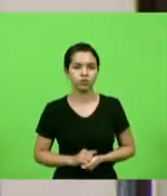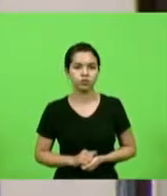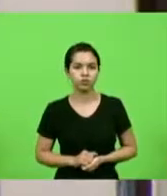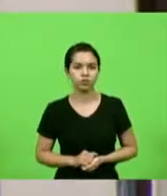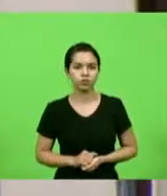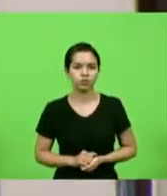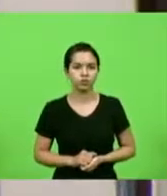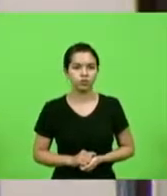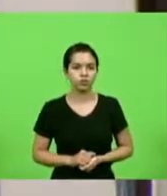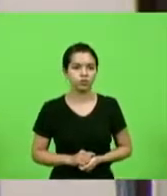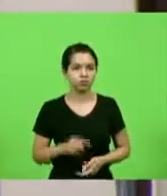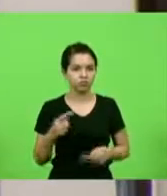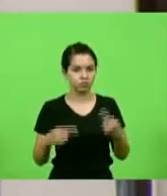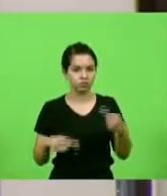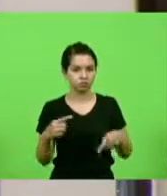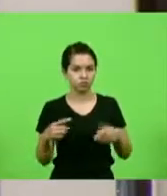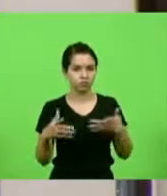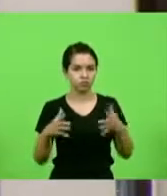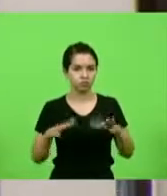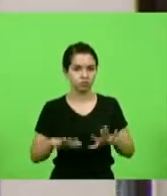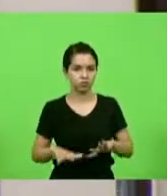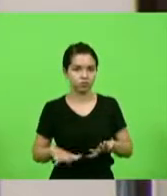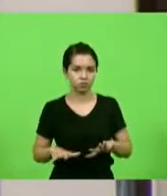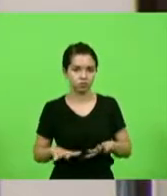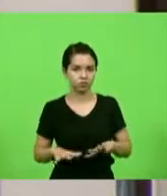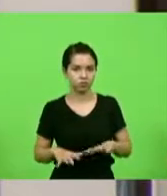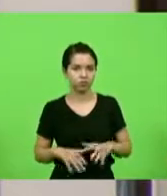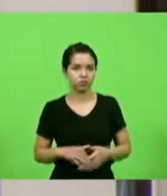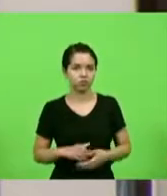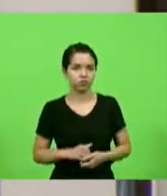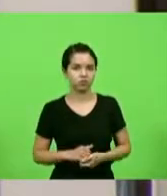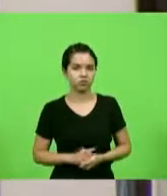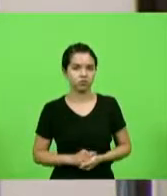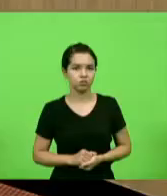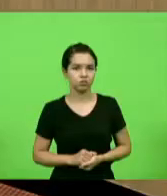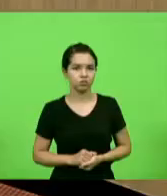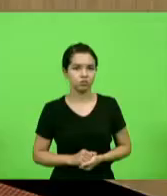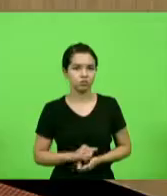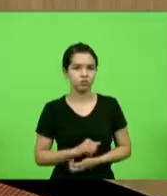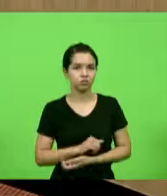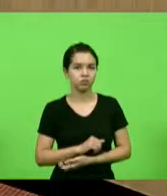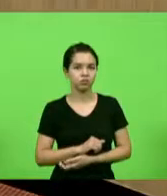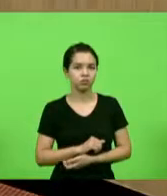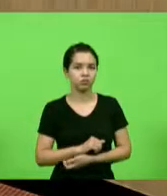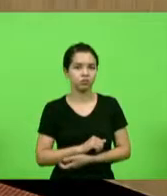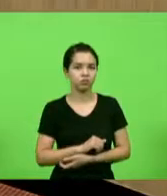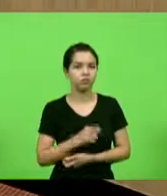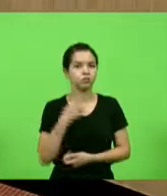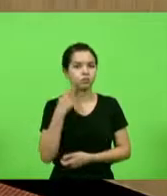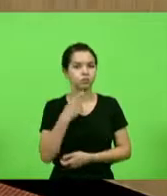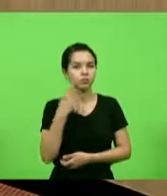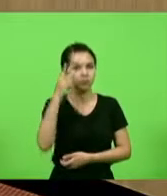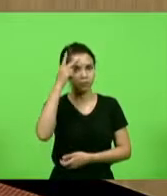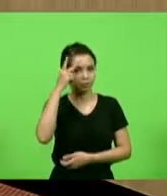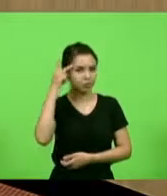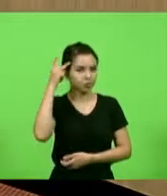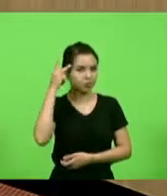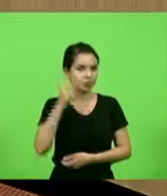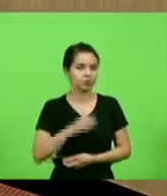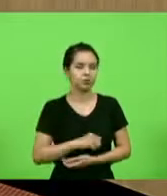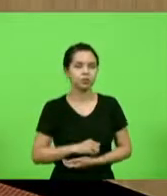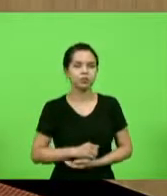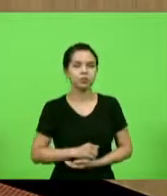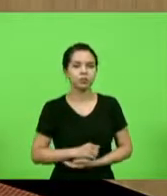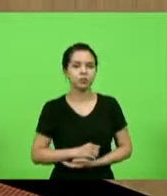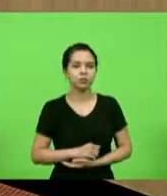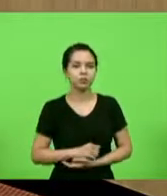Não havendo mais quem queira discutir. Eu quero falar, senhor presidente, um único momento. Com a palavra, deputada Paulinha, na sequência. Eu quero.